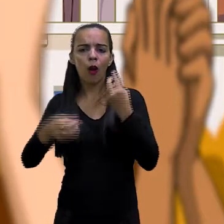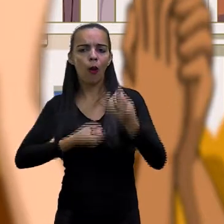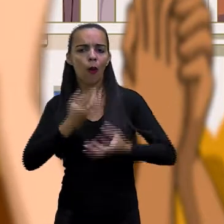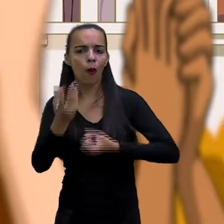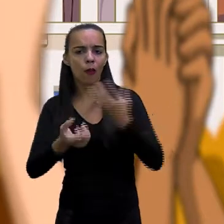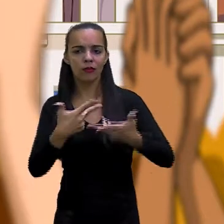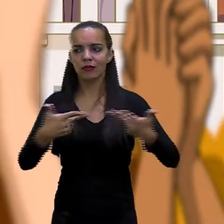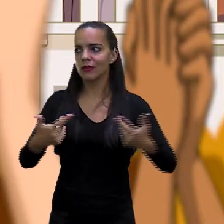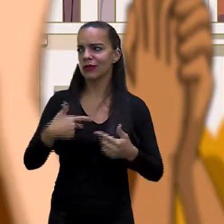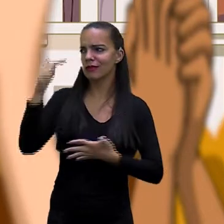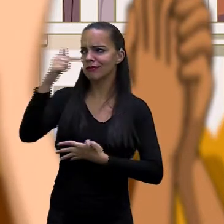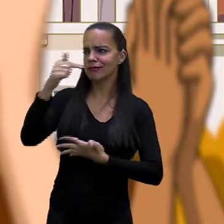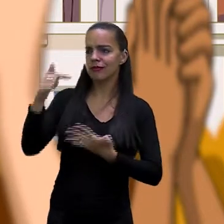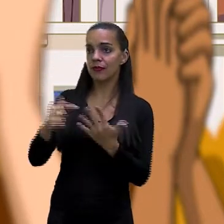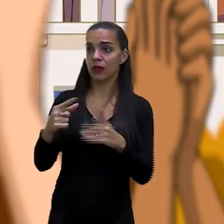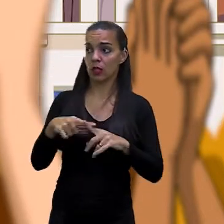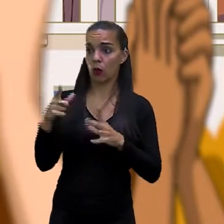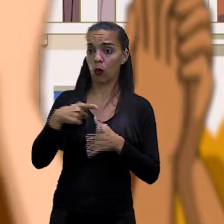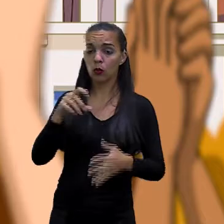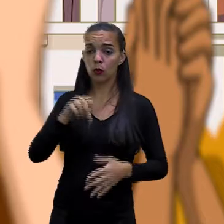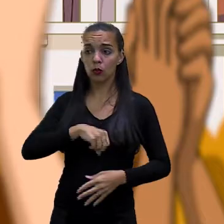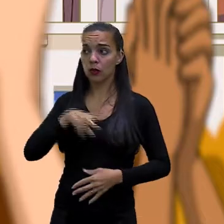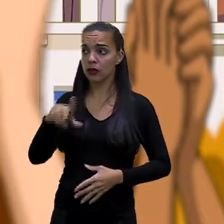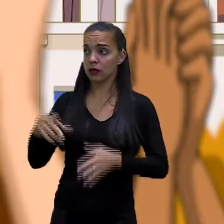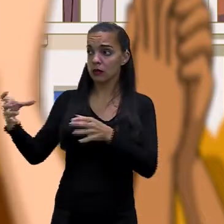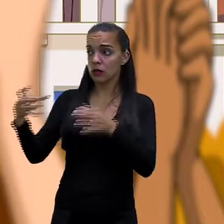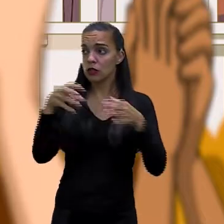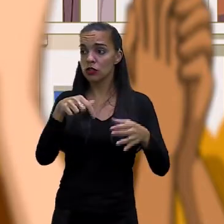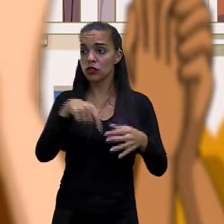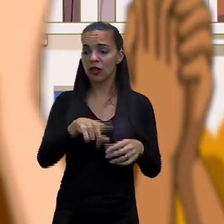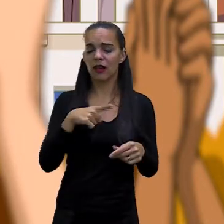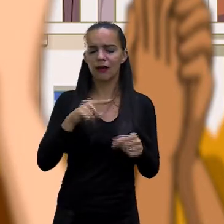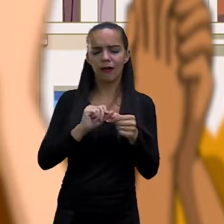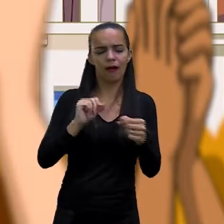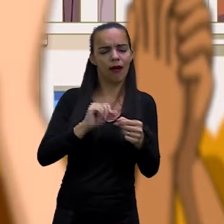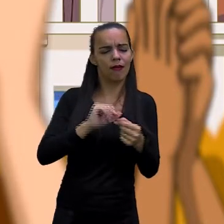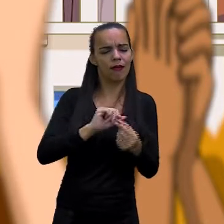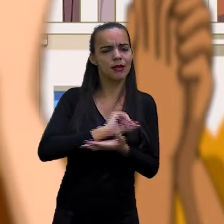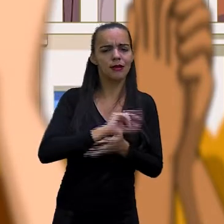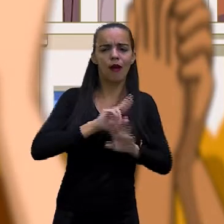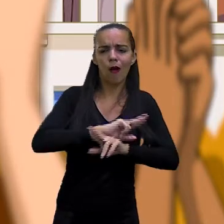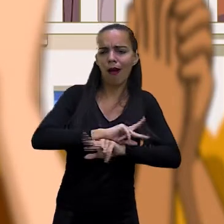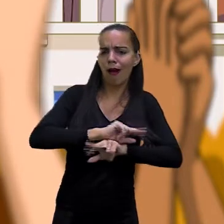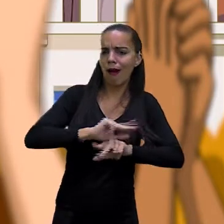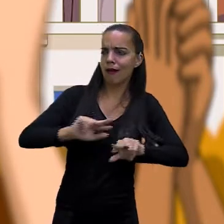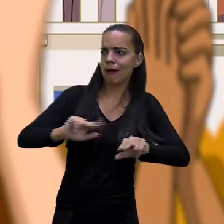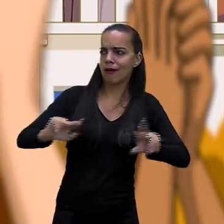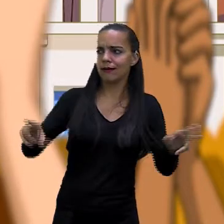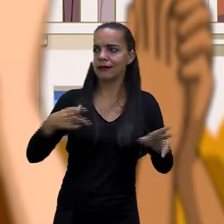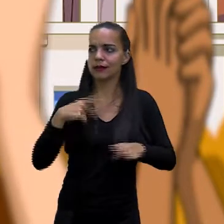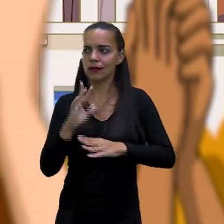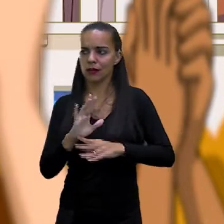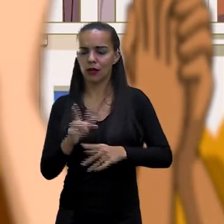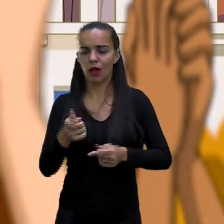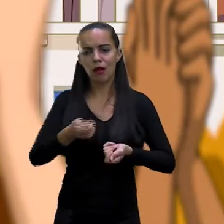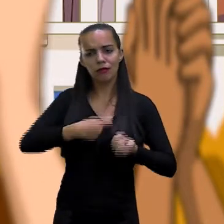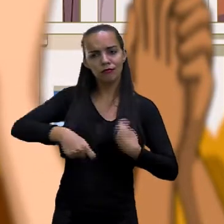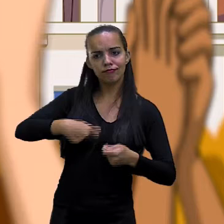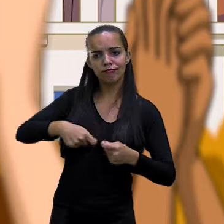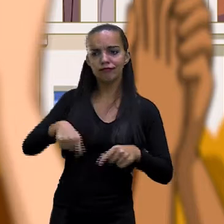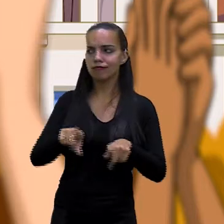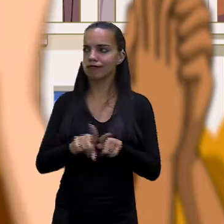do Estado português, caracterizado pela transferência dos principais órgãos da administração do